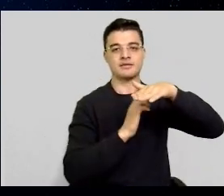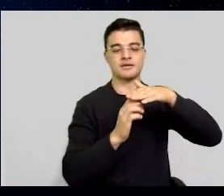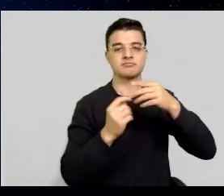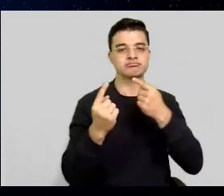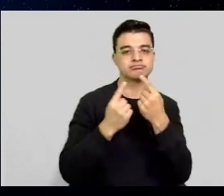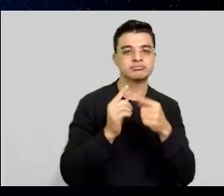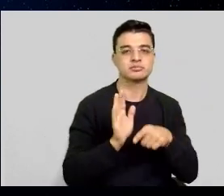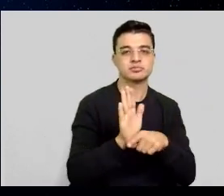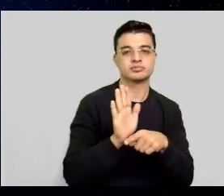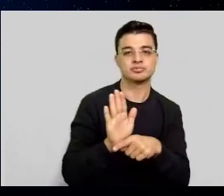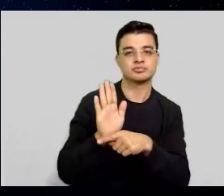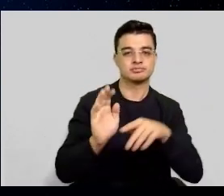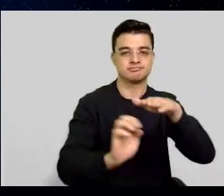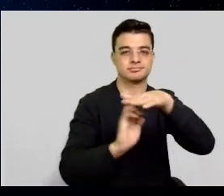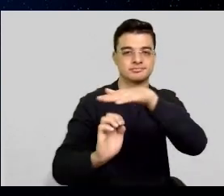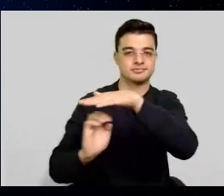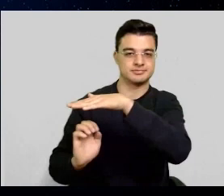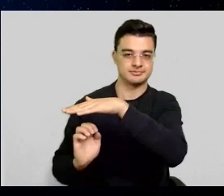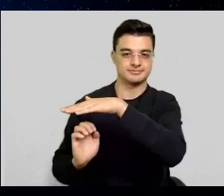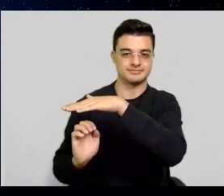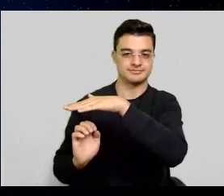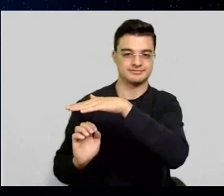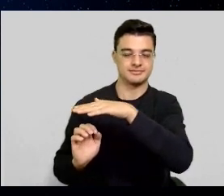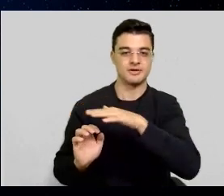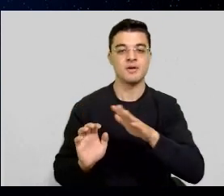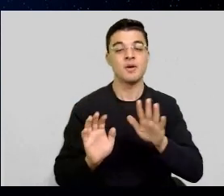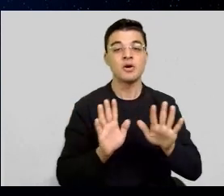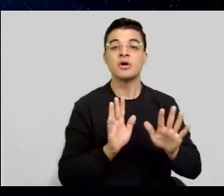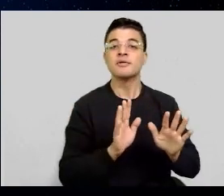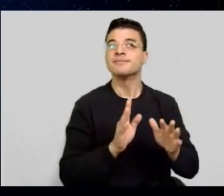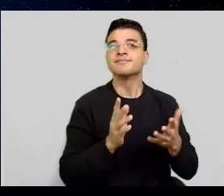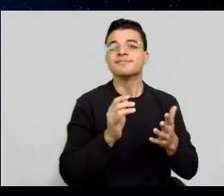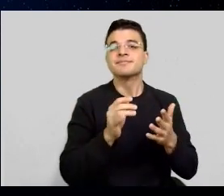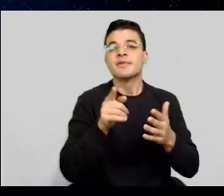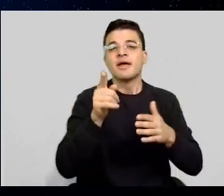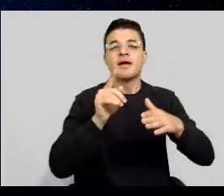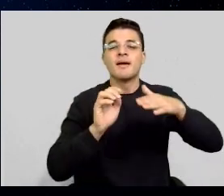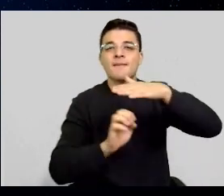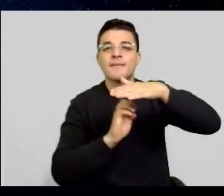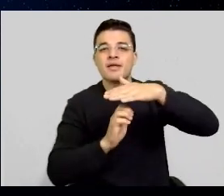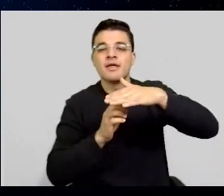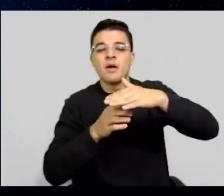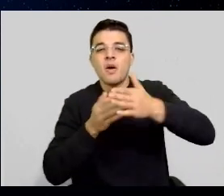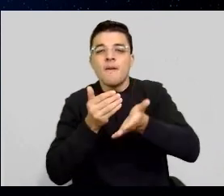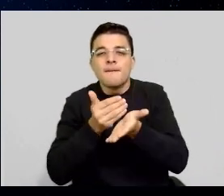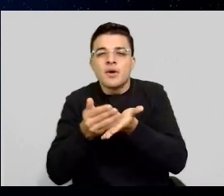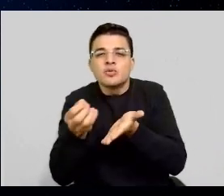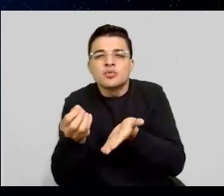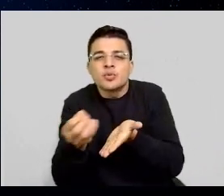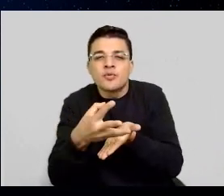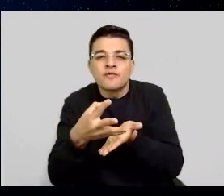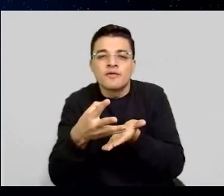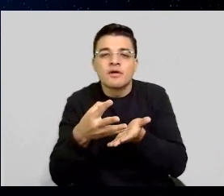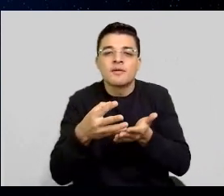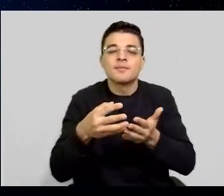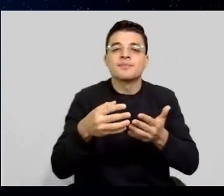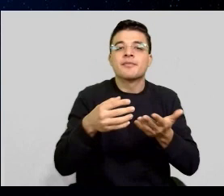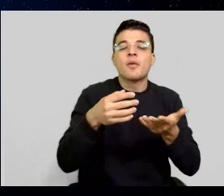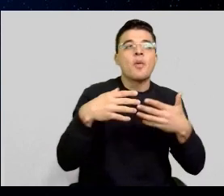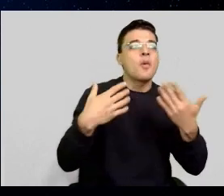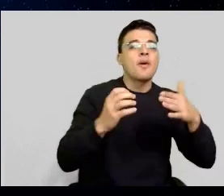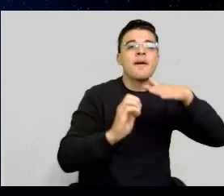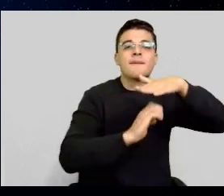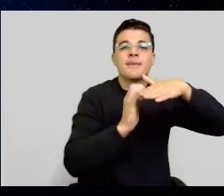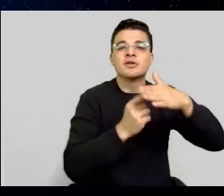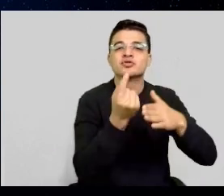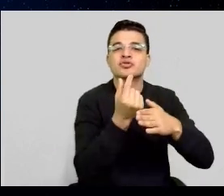O grande gap, tu vai numa empresa, tu vai numa empresa de startup, você vai numa empresa de contabilidade, você vai numa